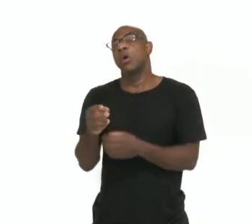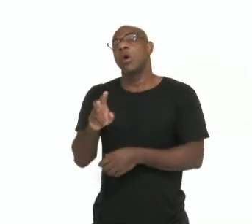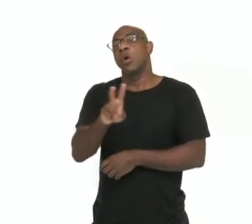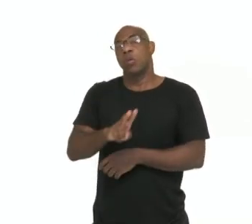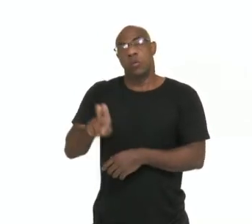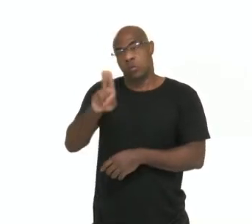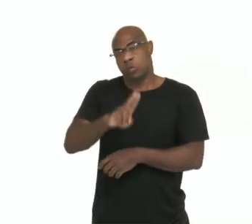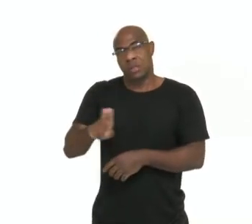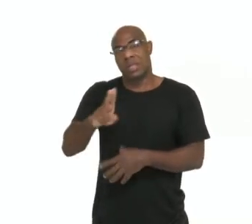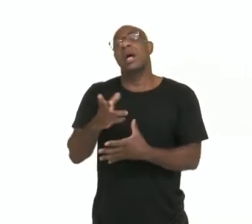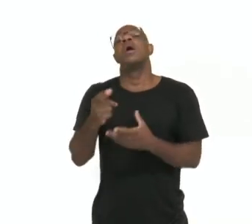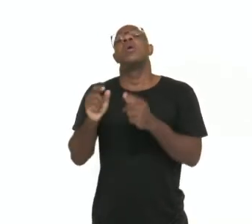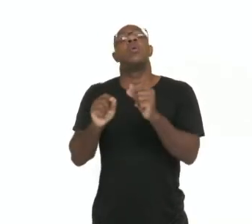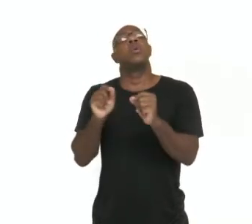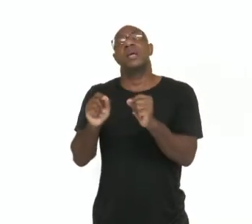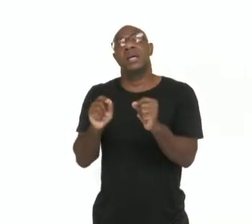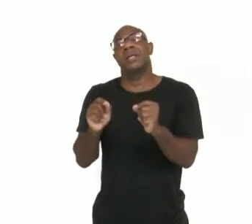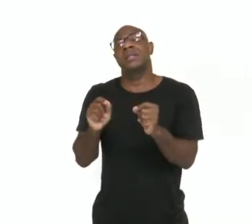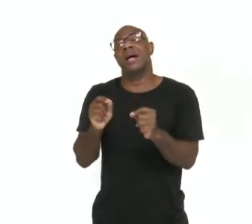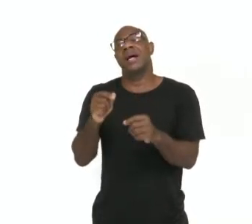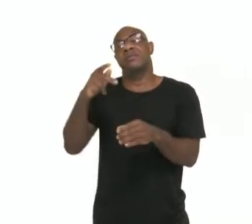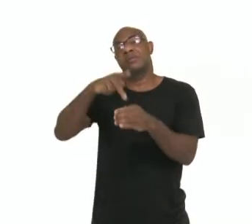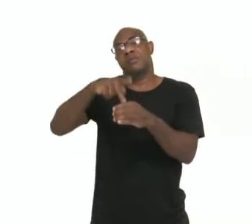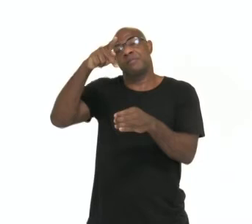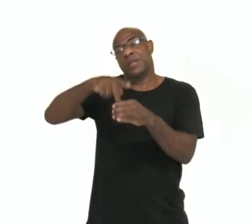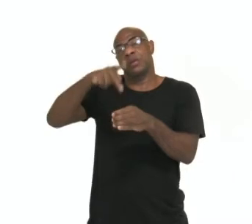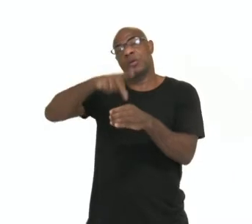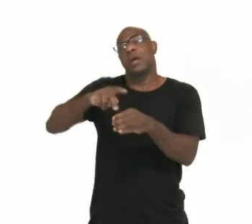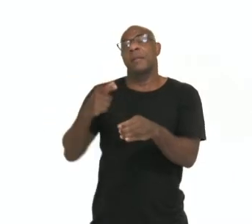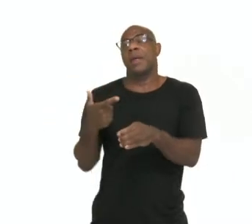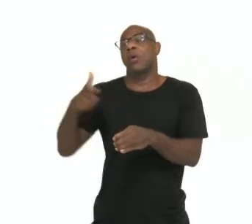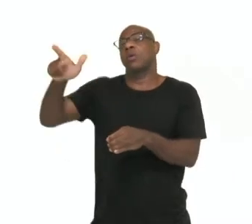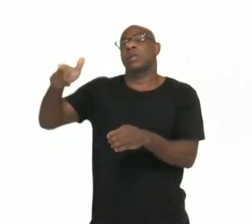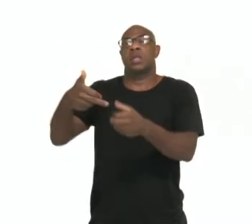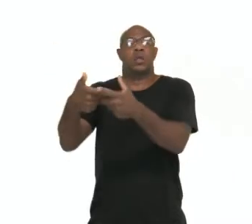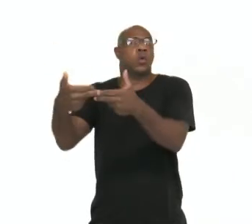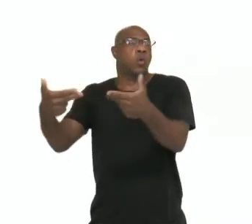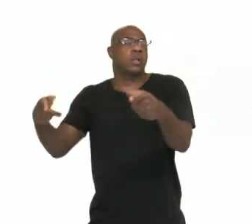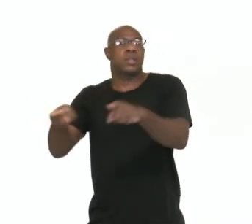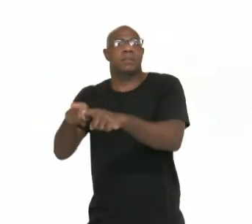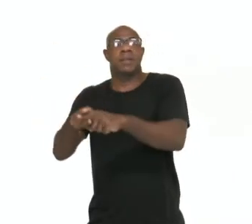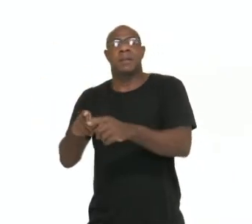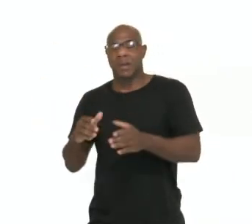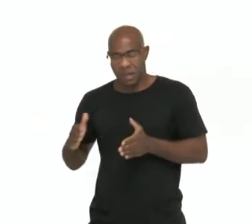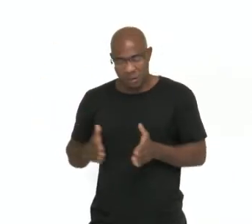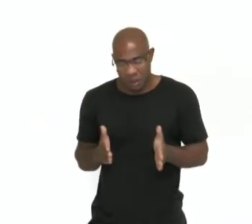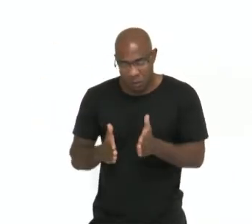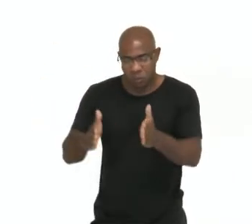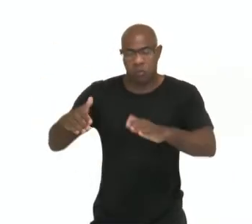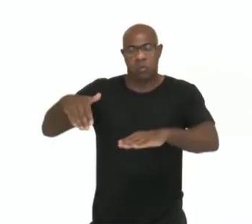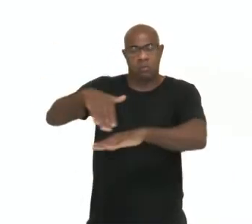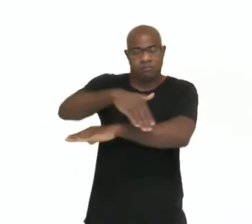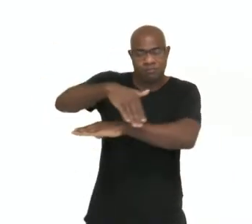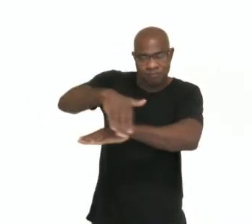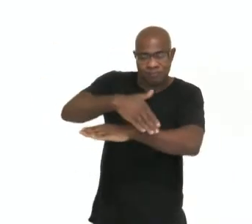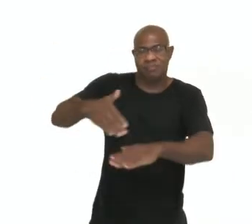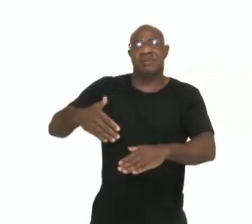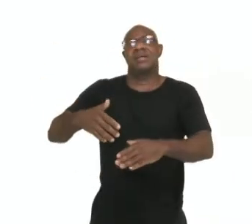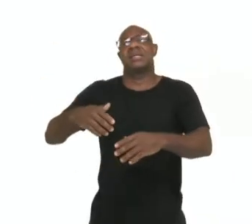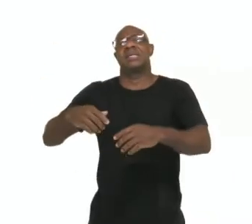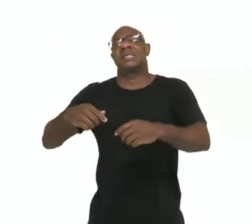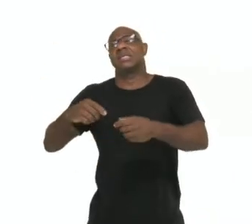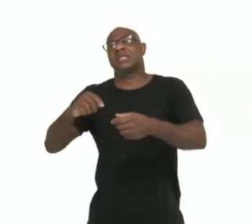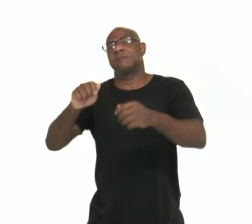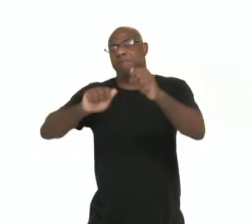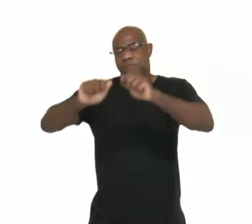outros fins que não a queima, como a produção de asfalto, solventes para tintas, além de lubrificantes, graxas e